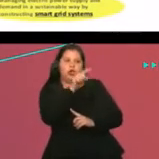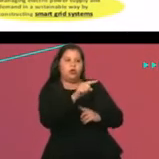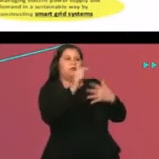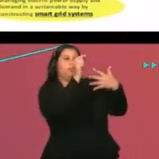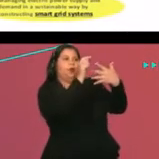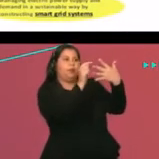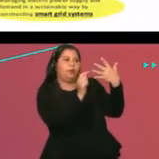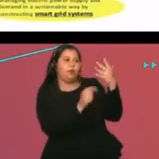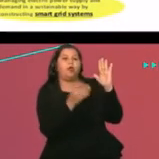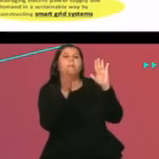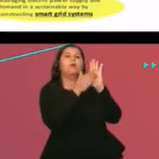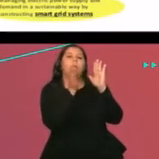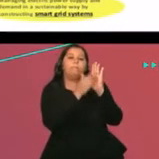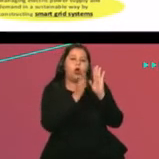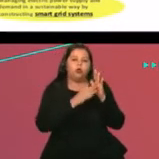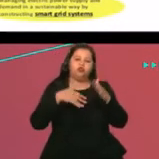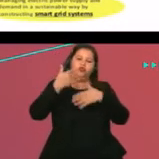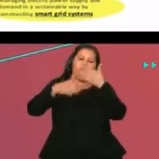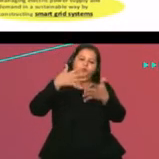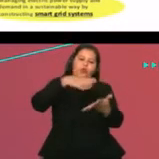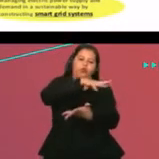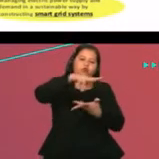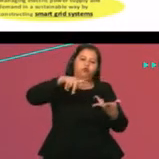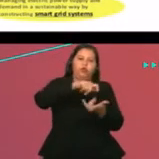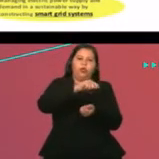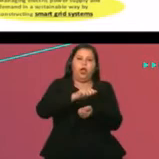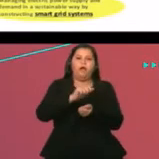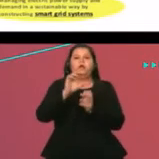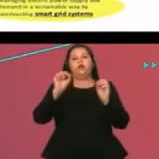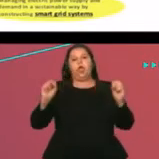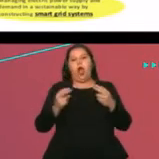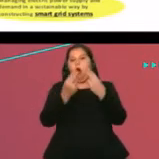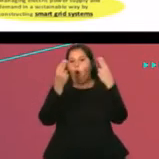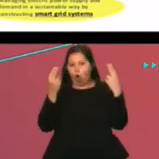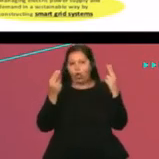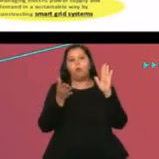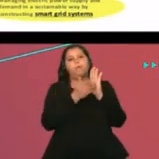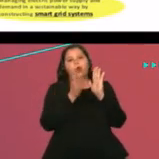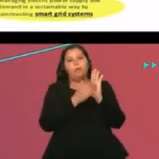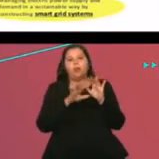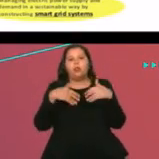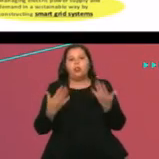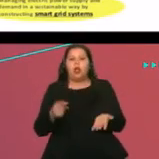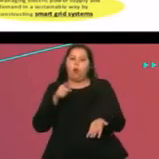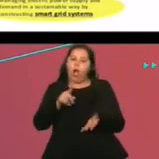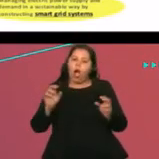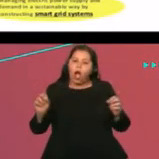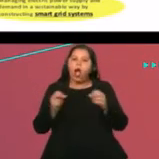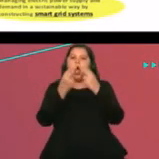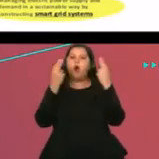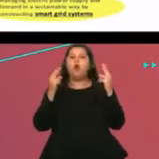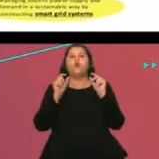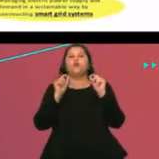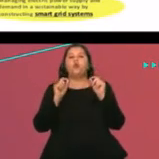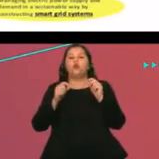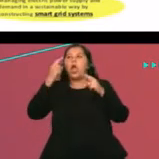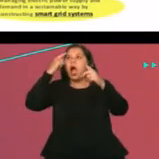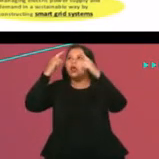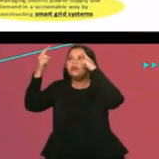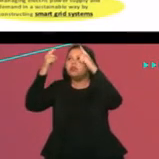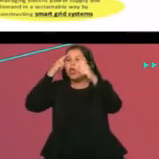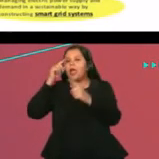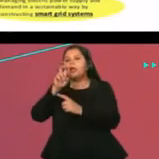propõe Subtil do aumento sustentável ela é possibilitou é esse casamento quais ideias da sociedade